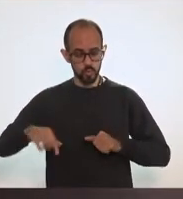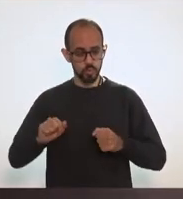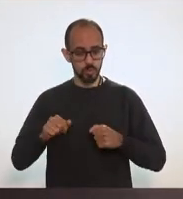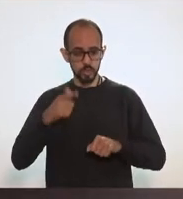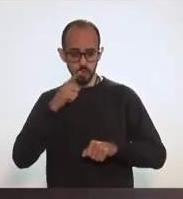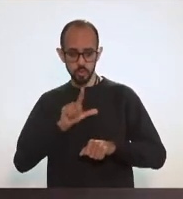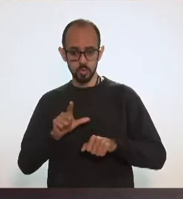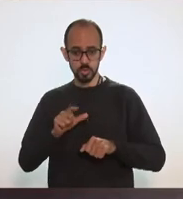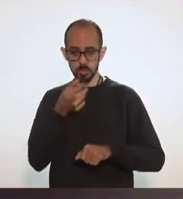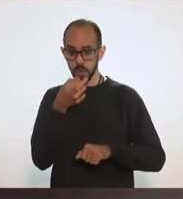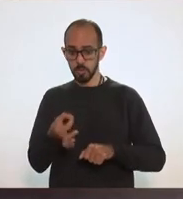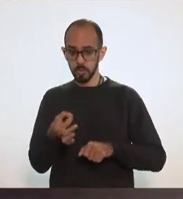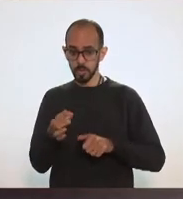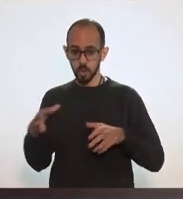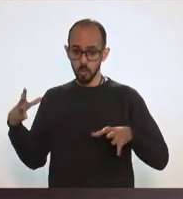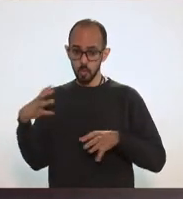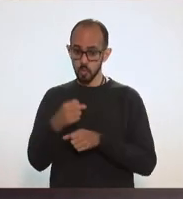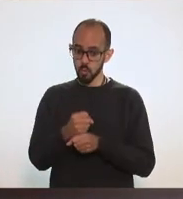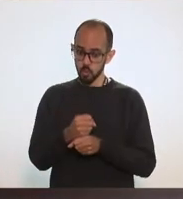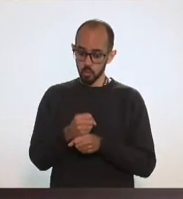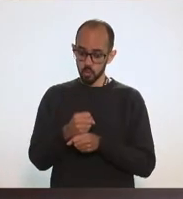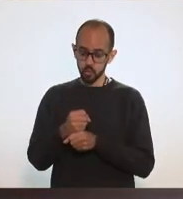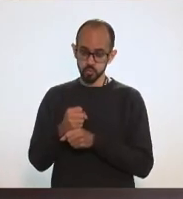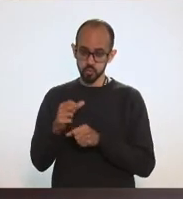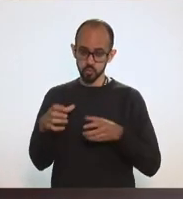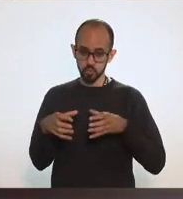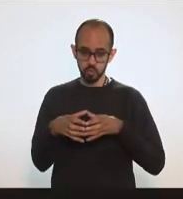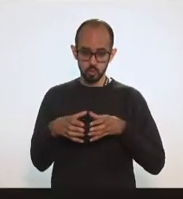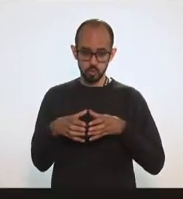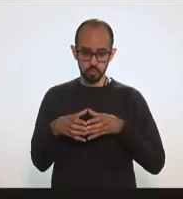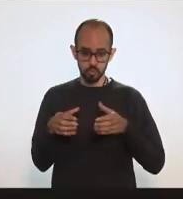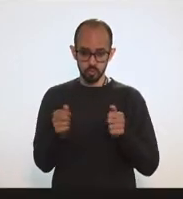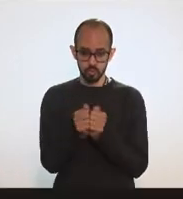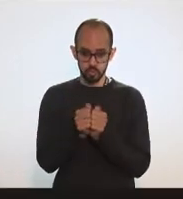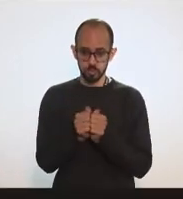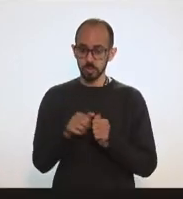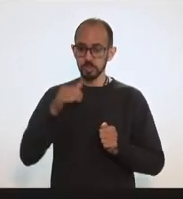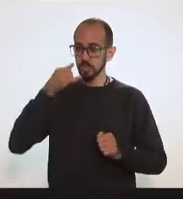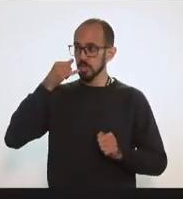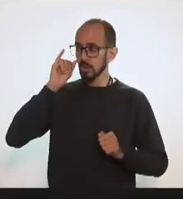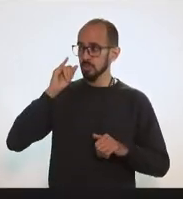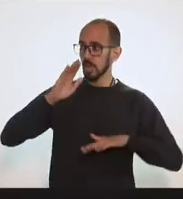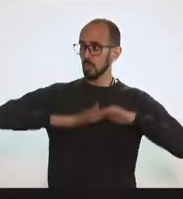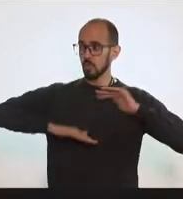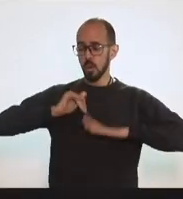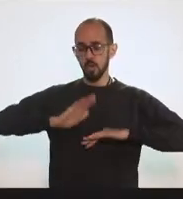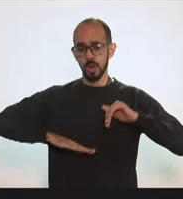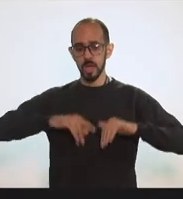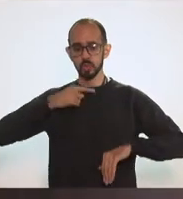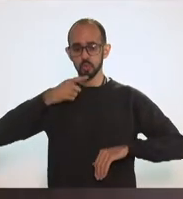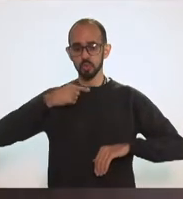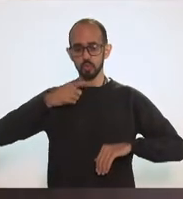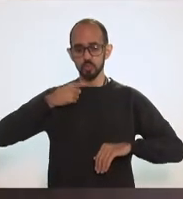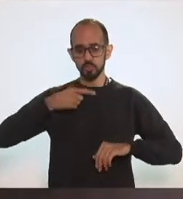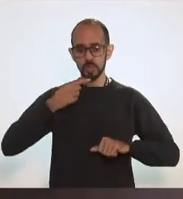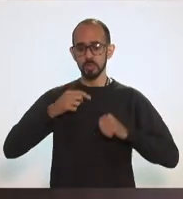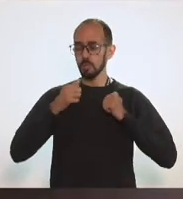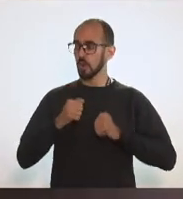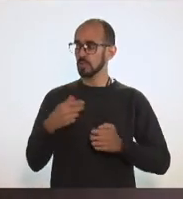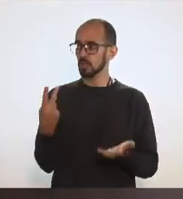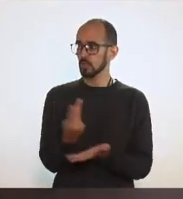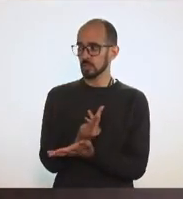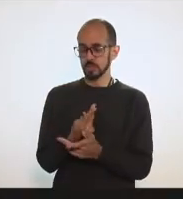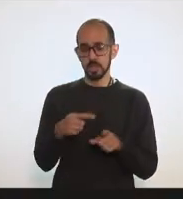que a gente chegue até uma exaustão de qualquer questionamento que venha a ter, inclusive que possa ter no plenário,